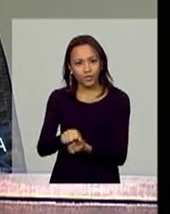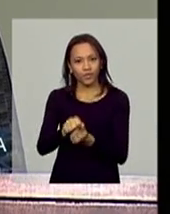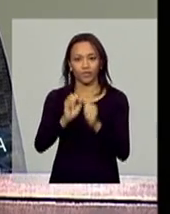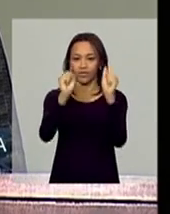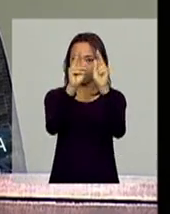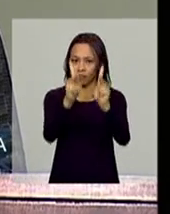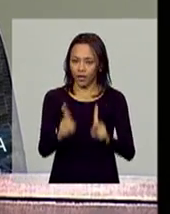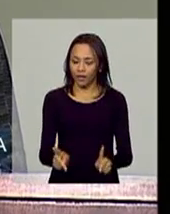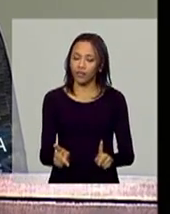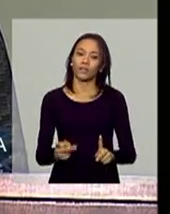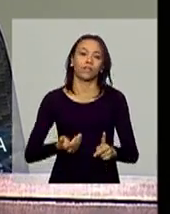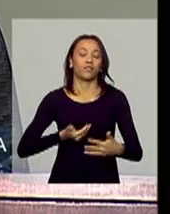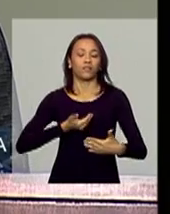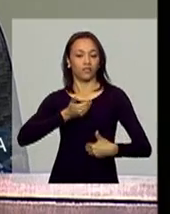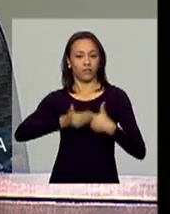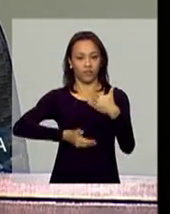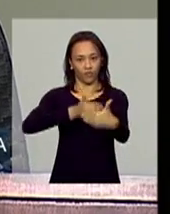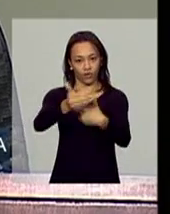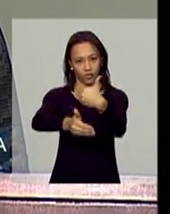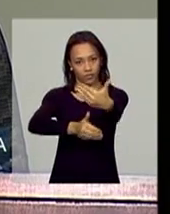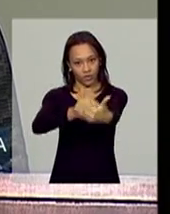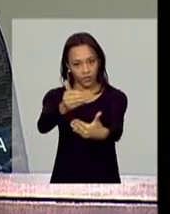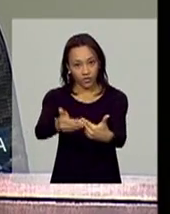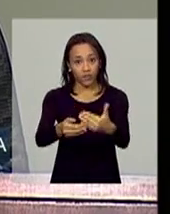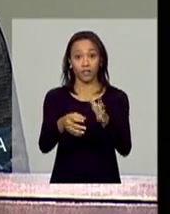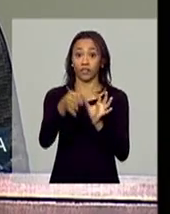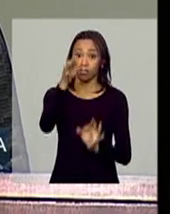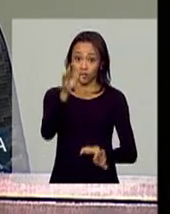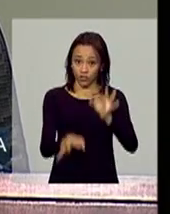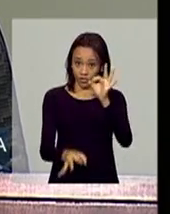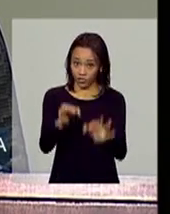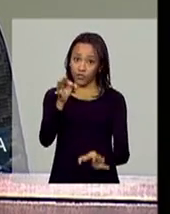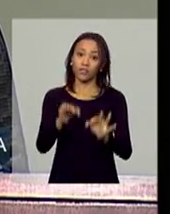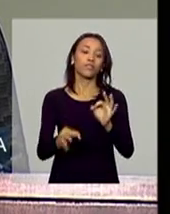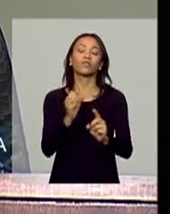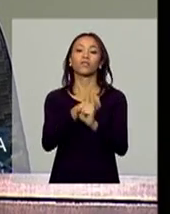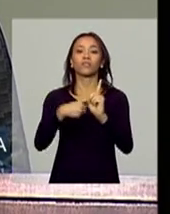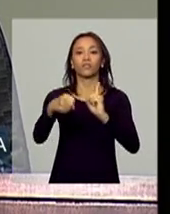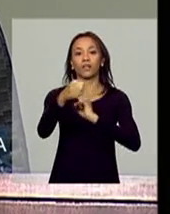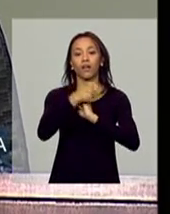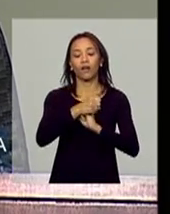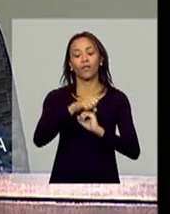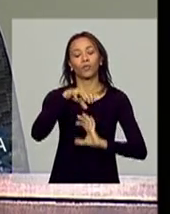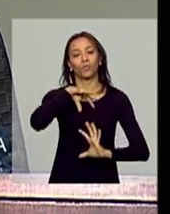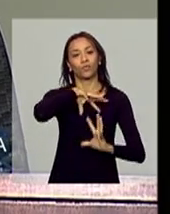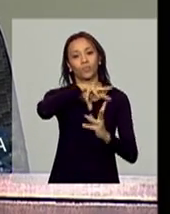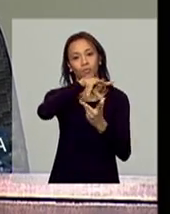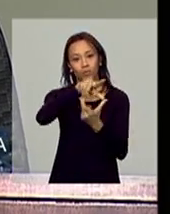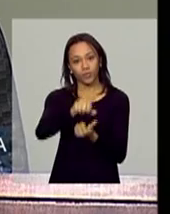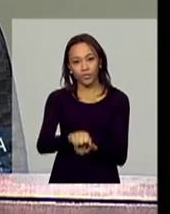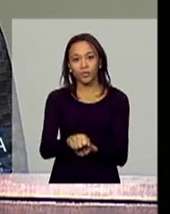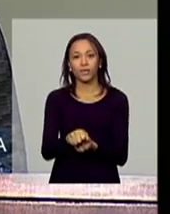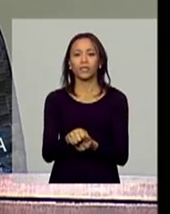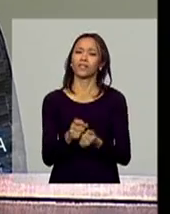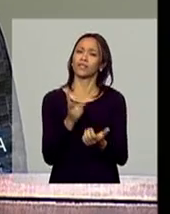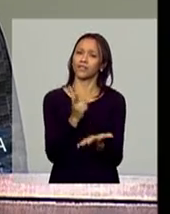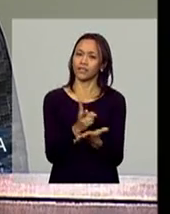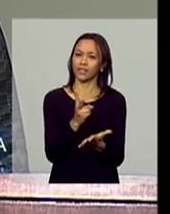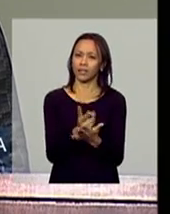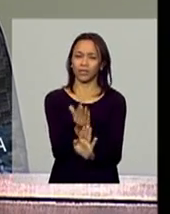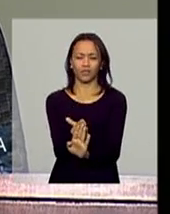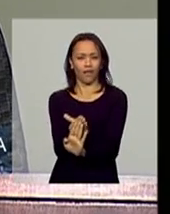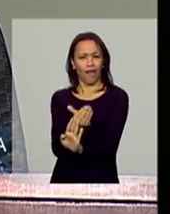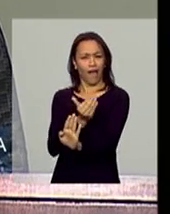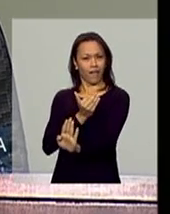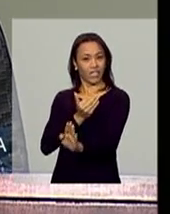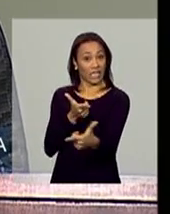de desenvolvimento, de justiça social, um mundo que tem de se afastar das guerras